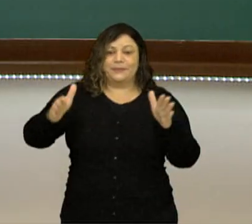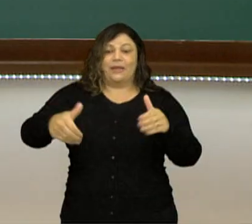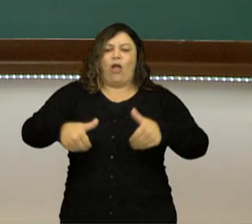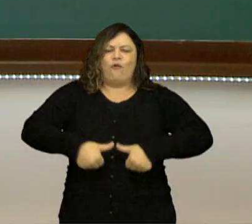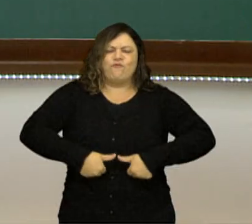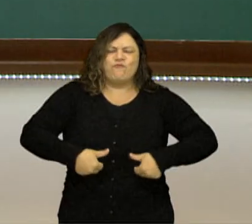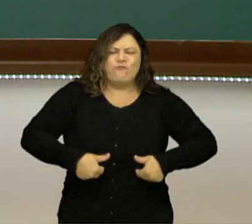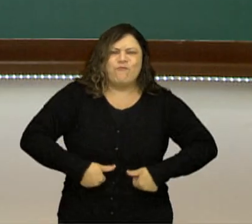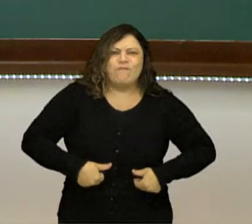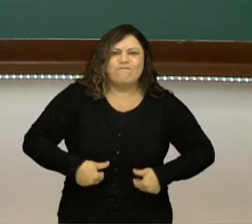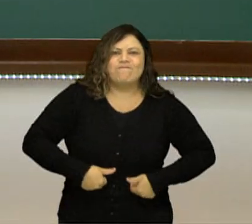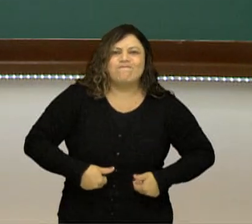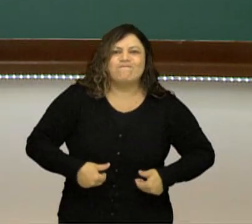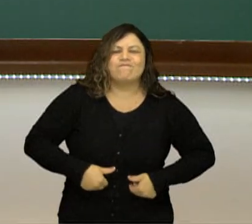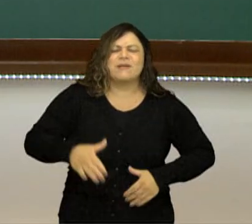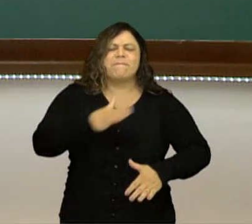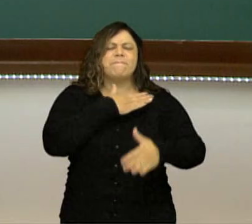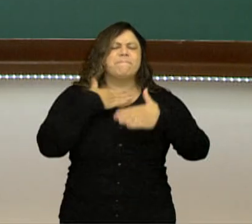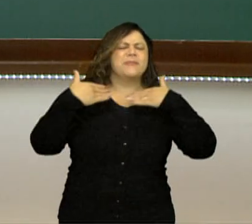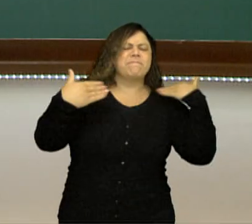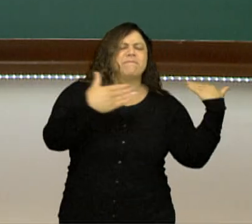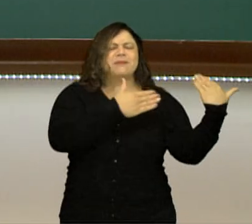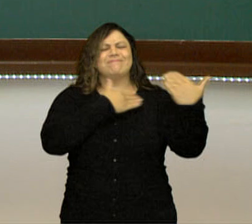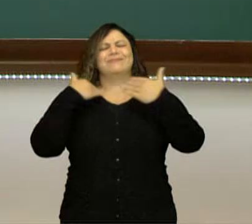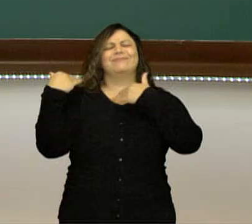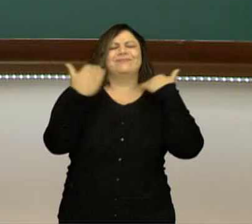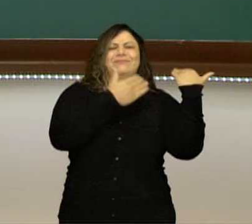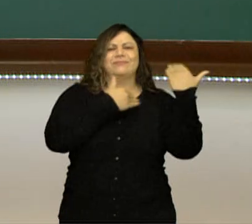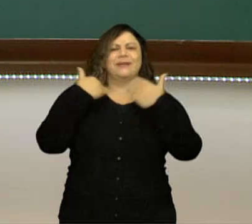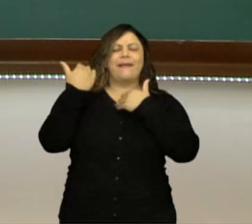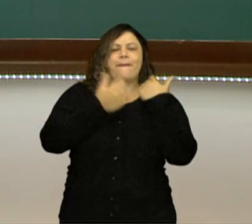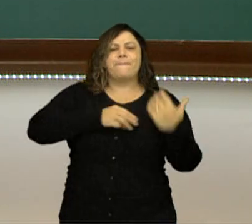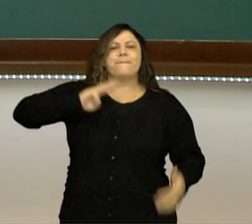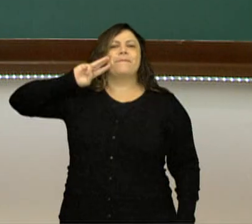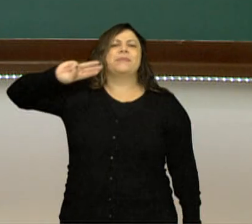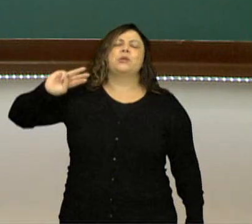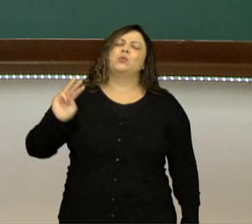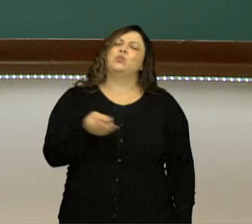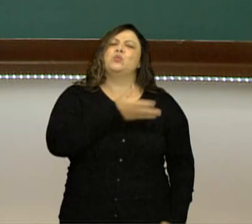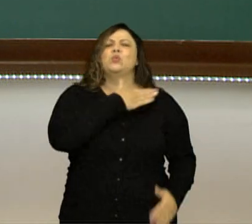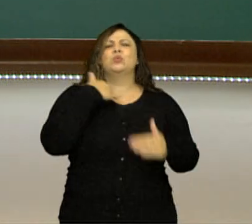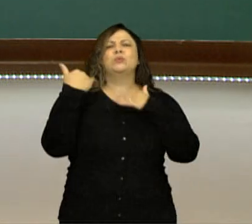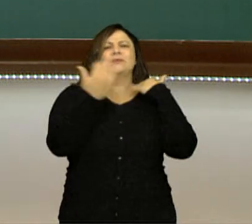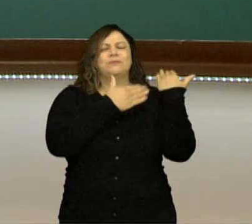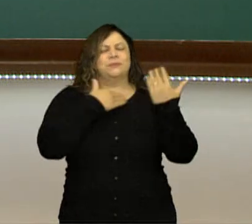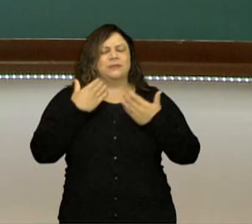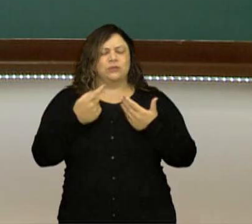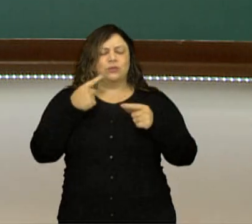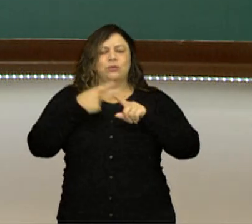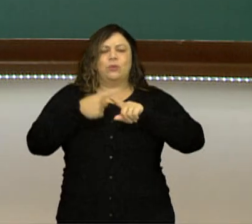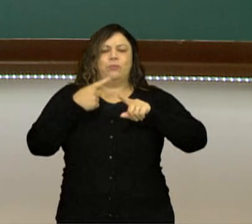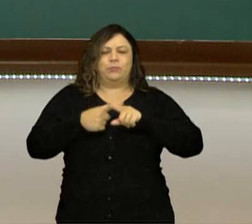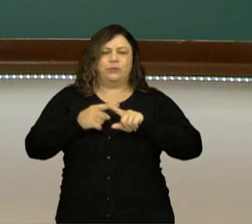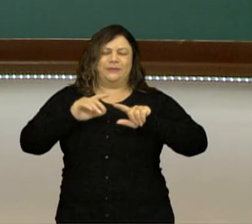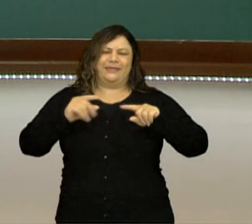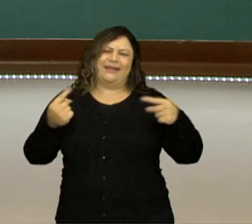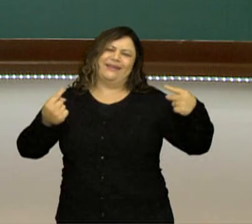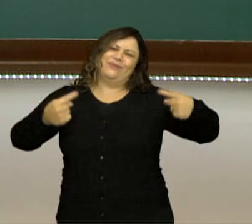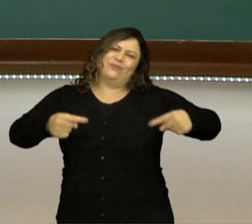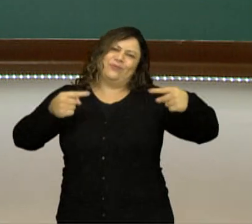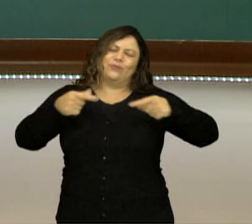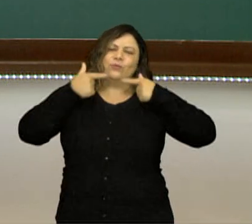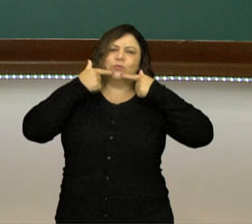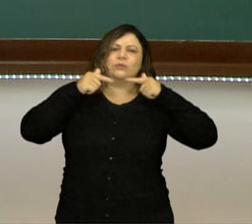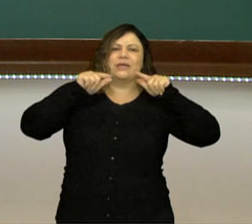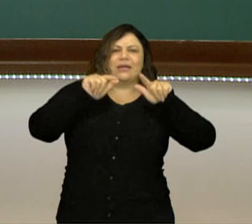morreram. Então, para combater focos de oposição na Ucrânia, principalmente a resistência ao idioma russo como oficial do